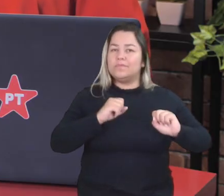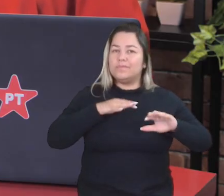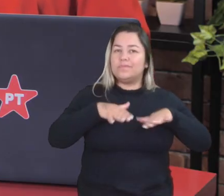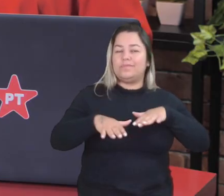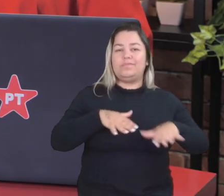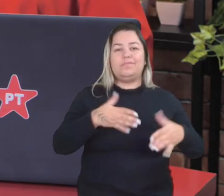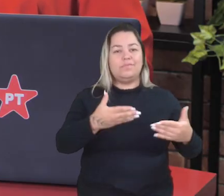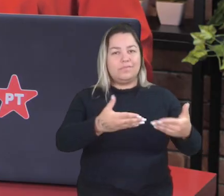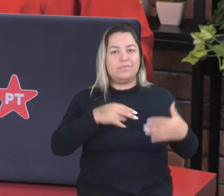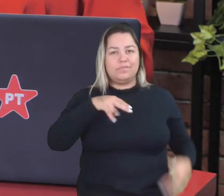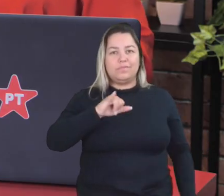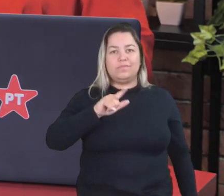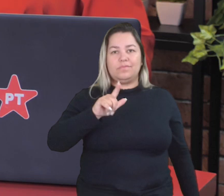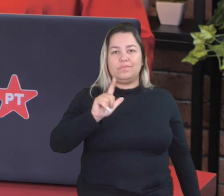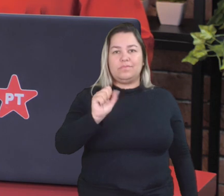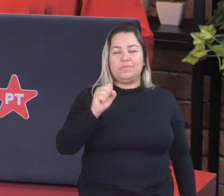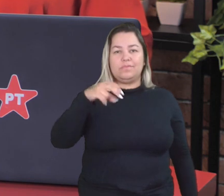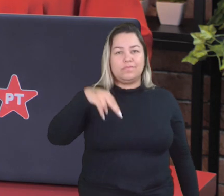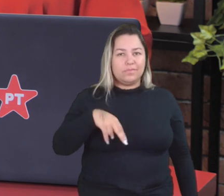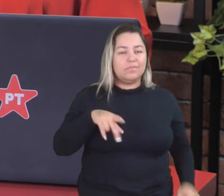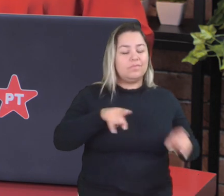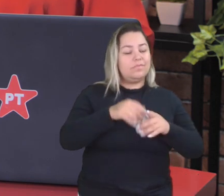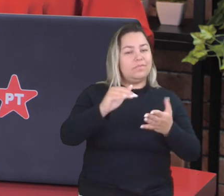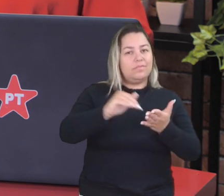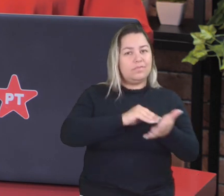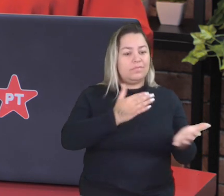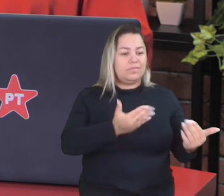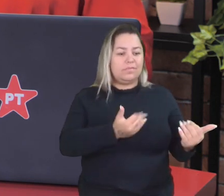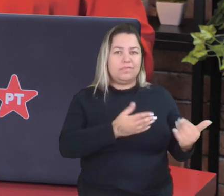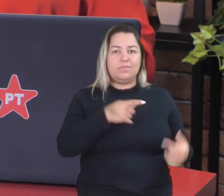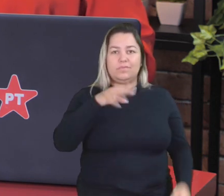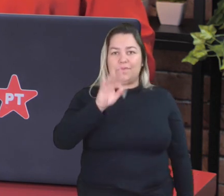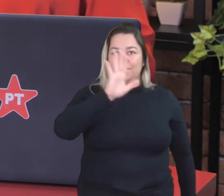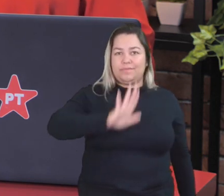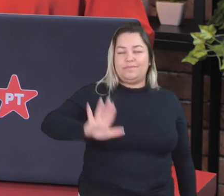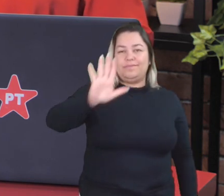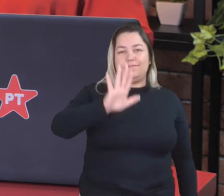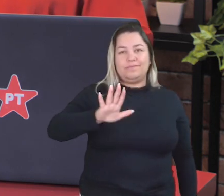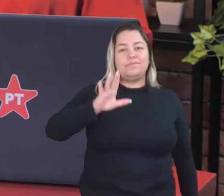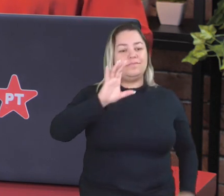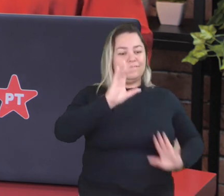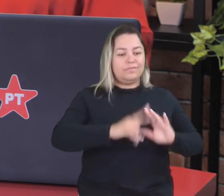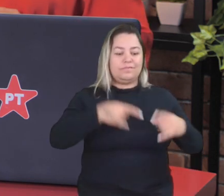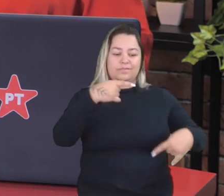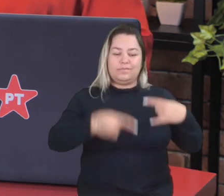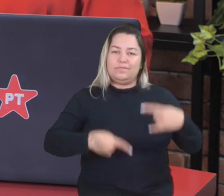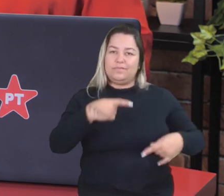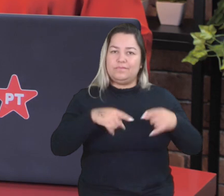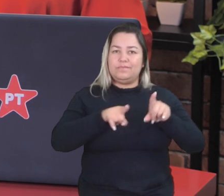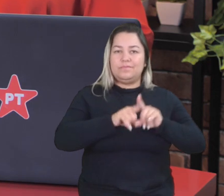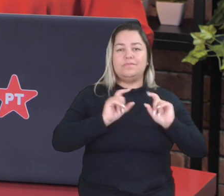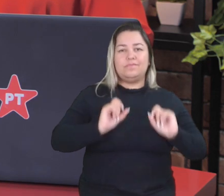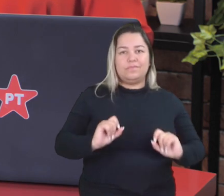Pode Tremer dessa semana recebeu Nilson Florentino, secretário adjunto da Juventude do PT Nacional e diretor